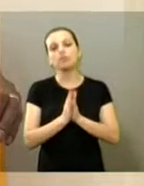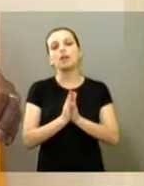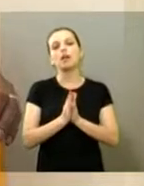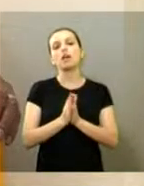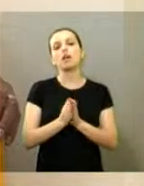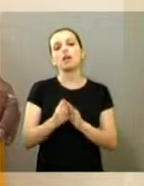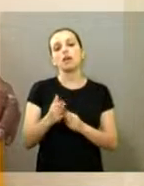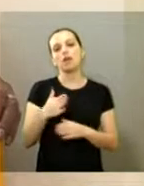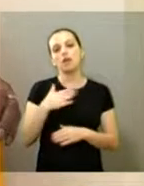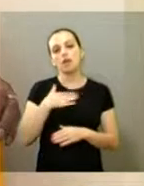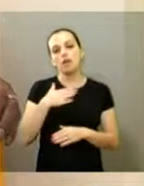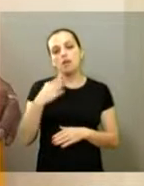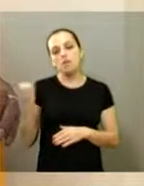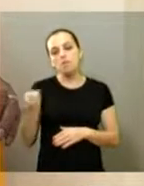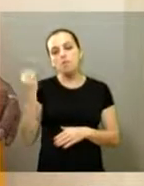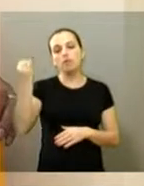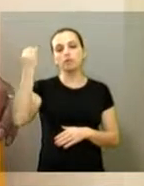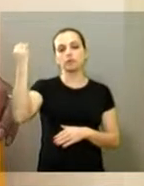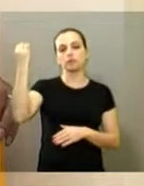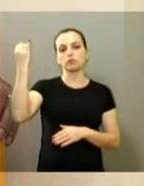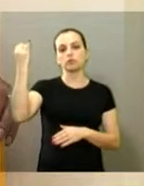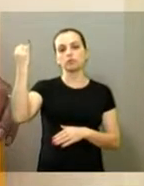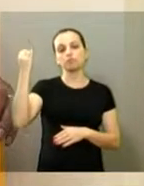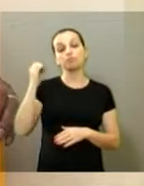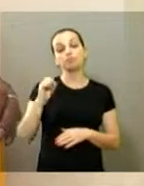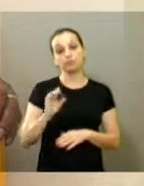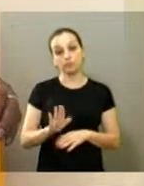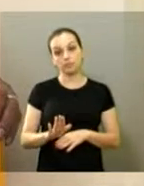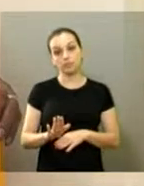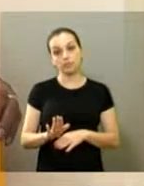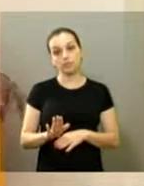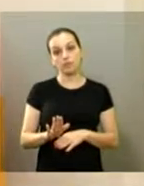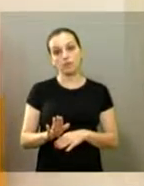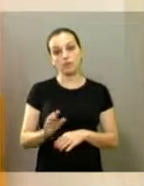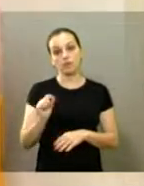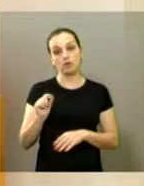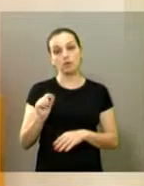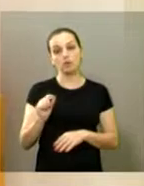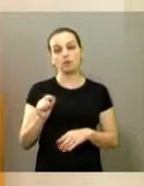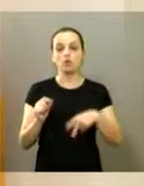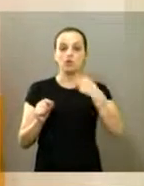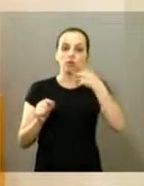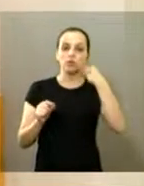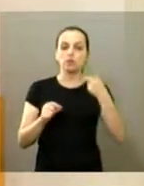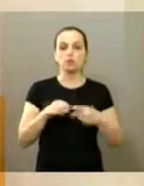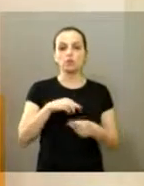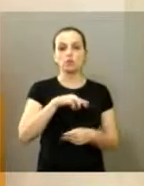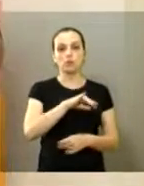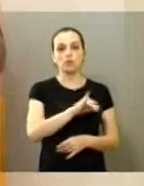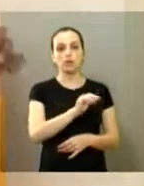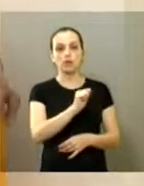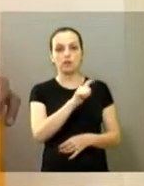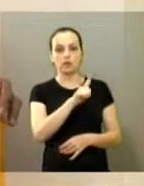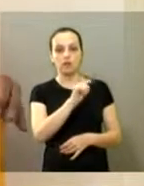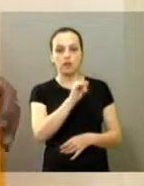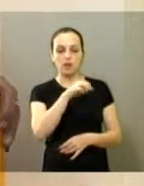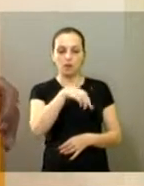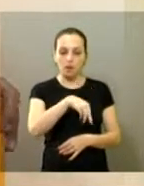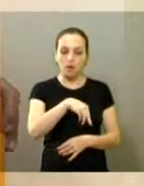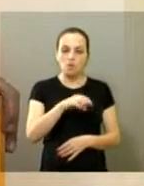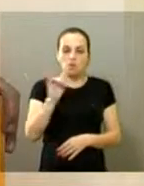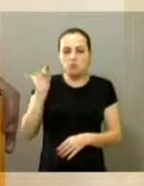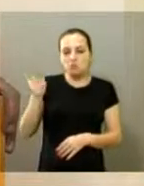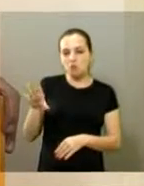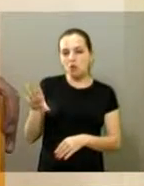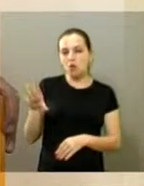que é muito importante. E com relação ao que o vereador William estava dizendo, eu acho que não é só aí